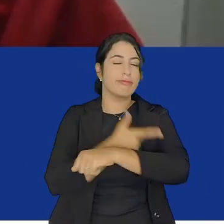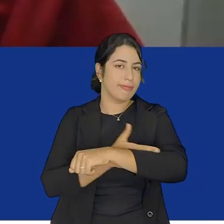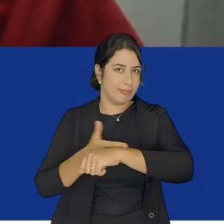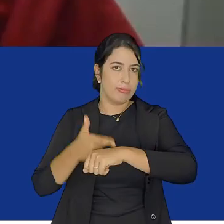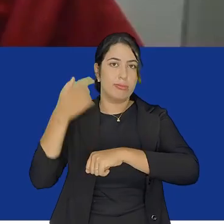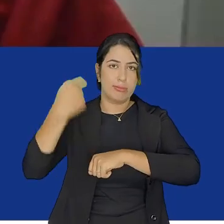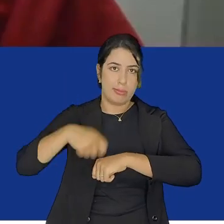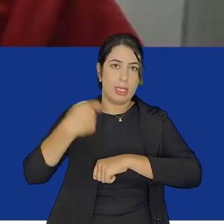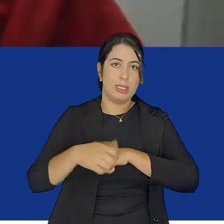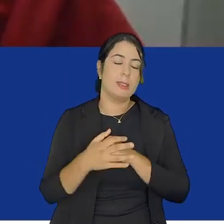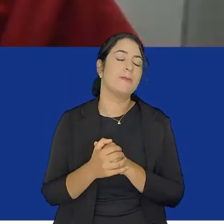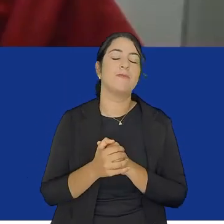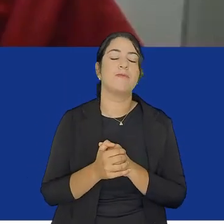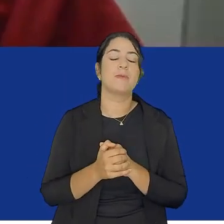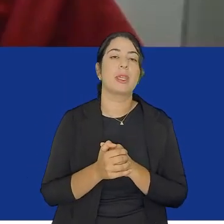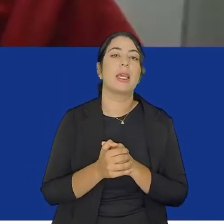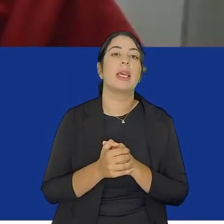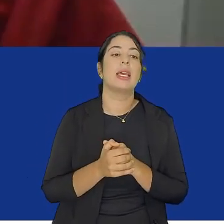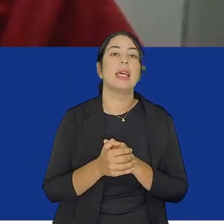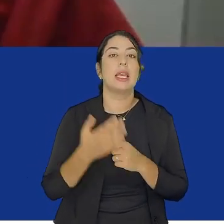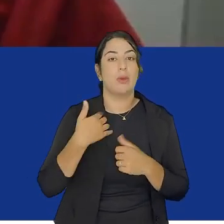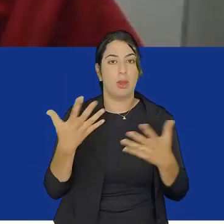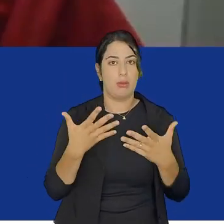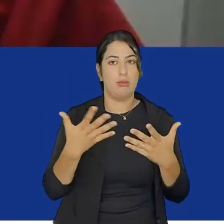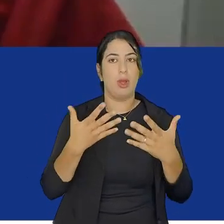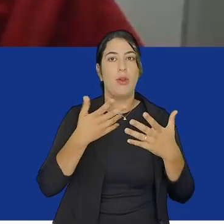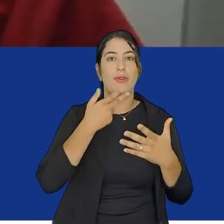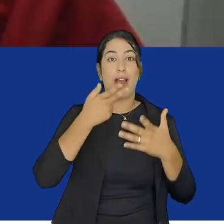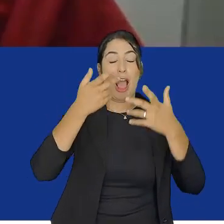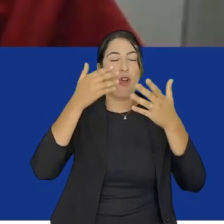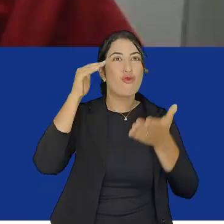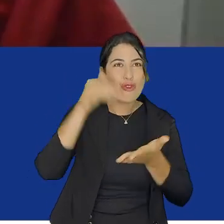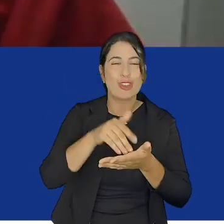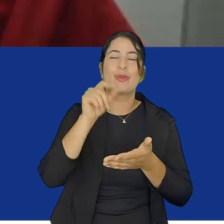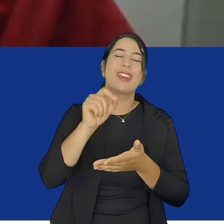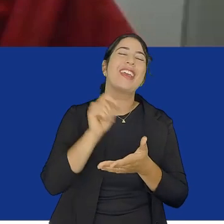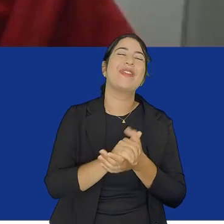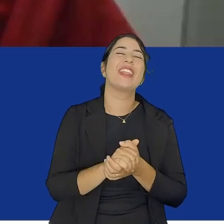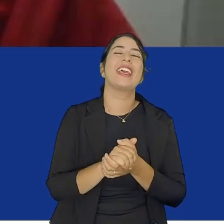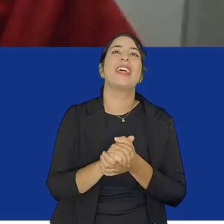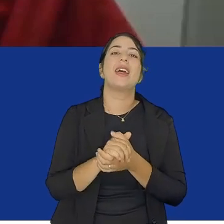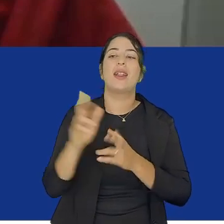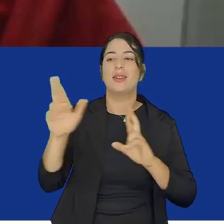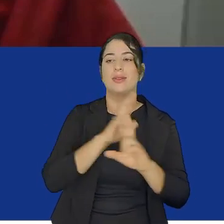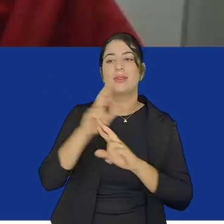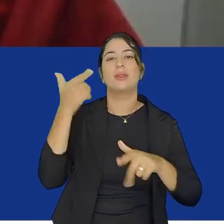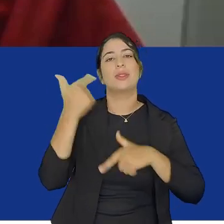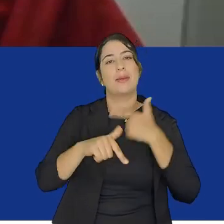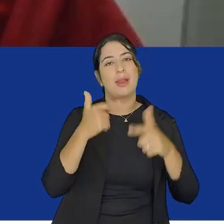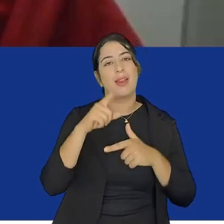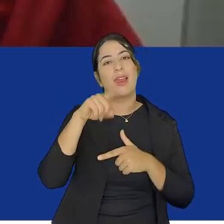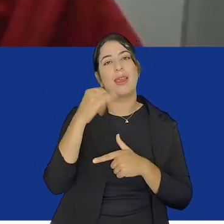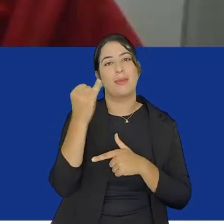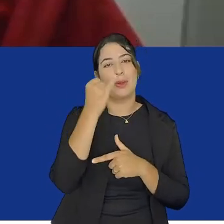queria finalizar dizendo, sim, as relações no trabalho são essenciais, nós precisamos cuidar delas, mas nós precisamos